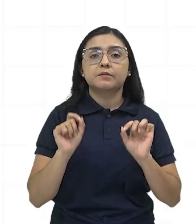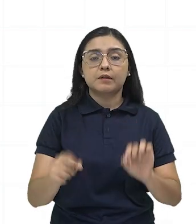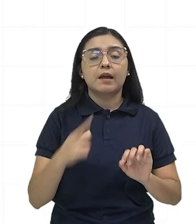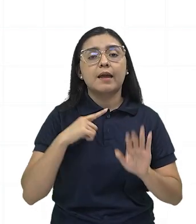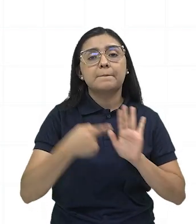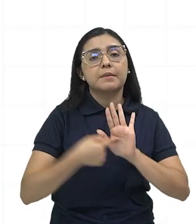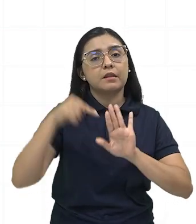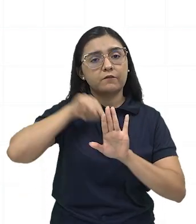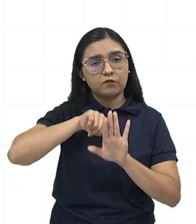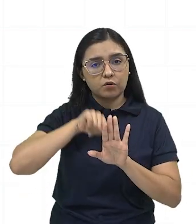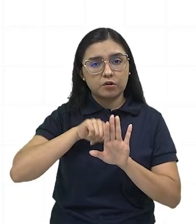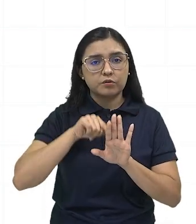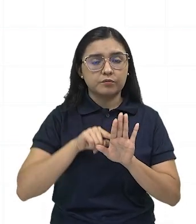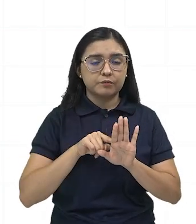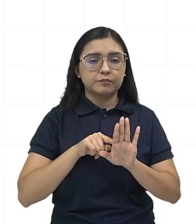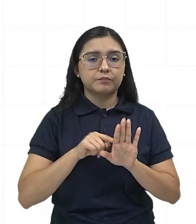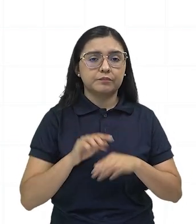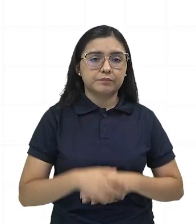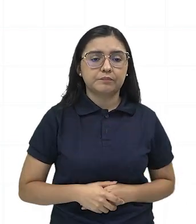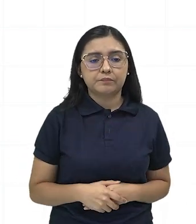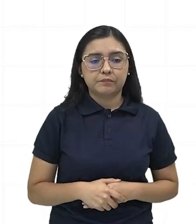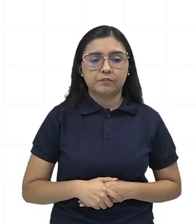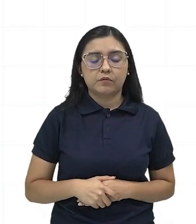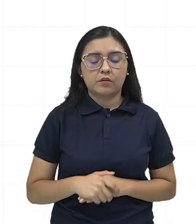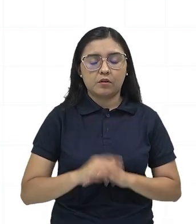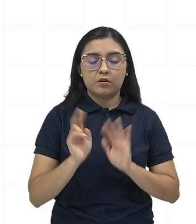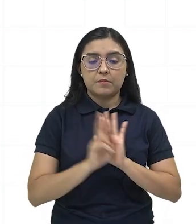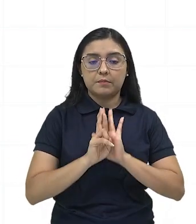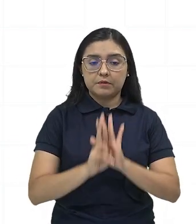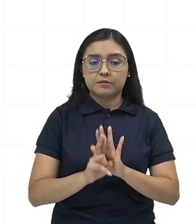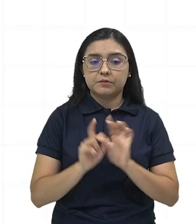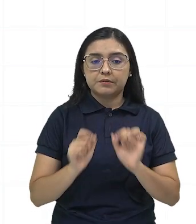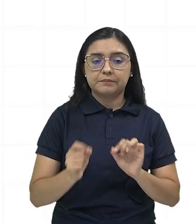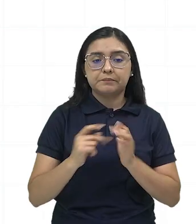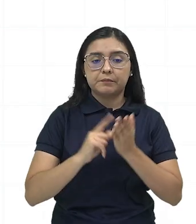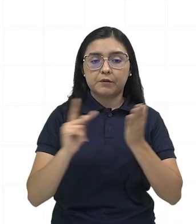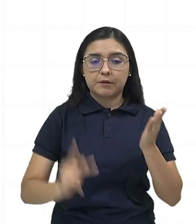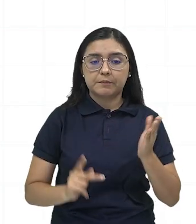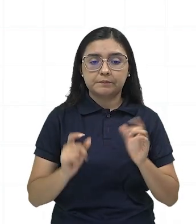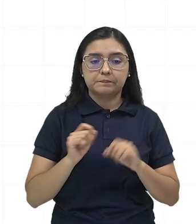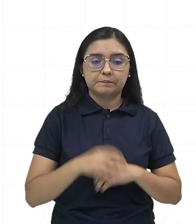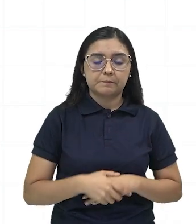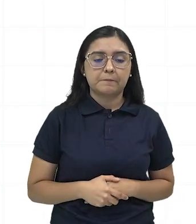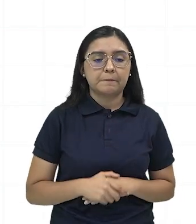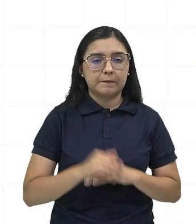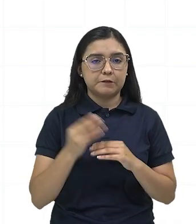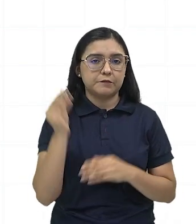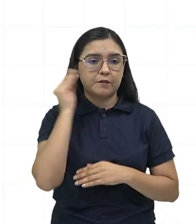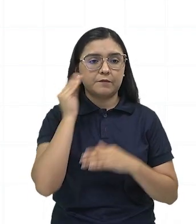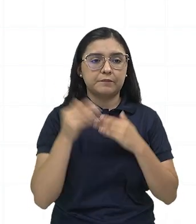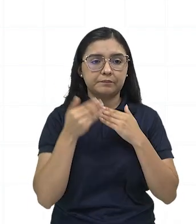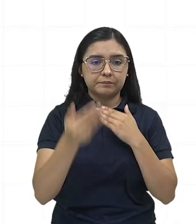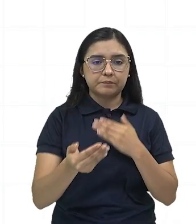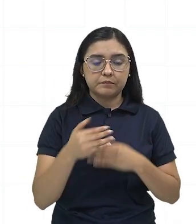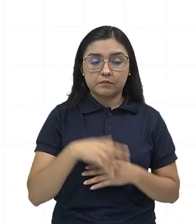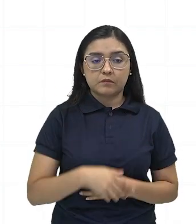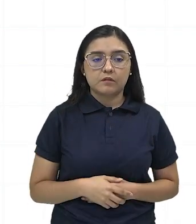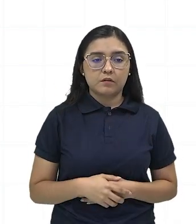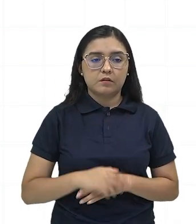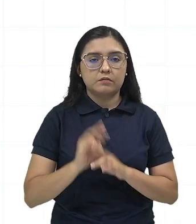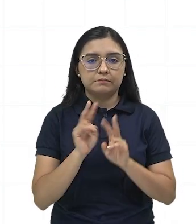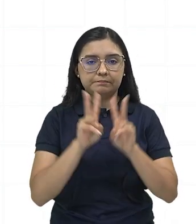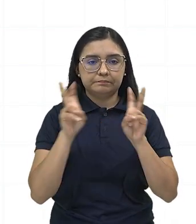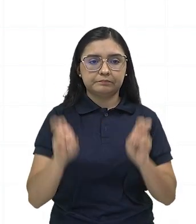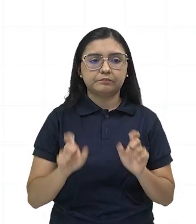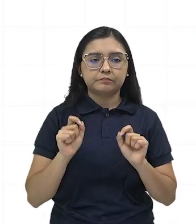é metafórico, é alegórico, é uma representação que quer falar. A gente vai ver no poema sobre